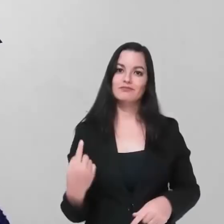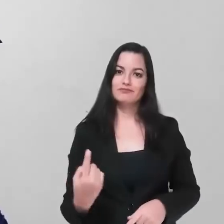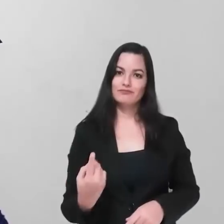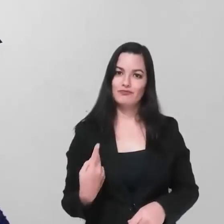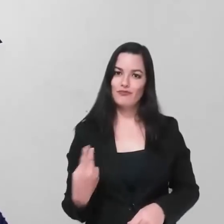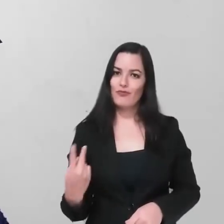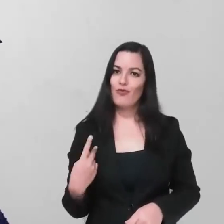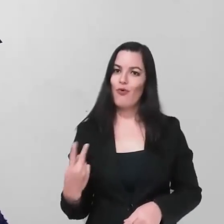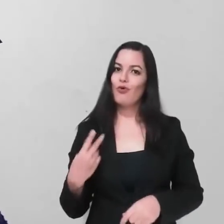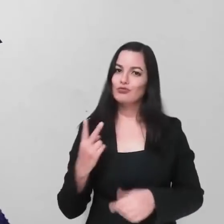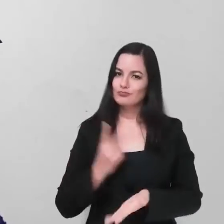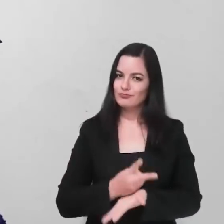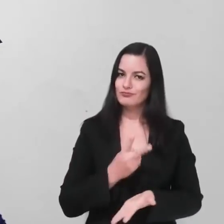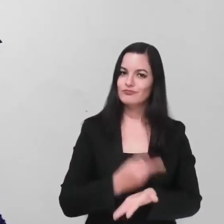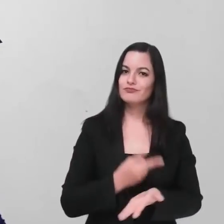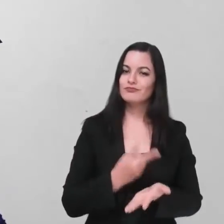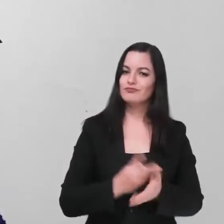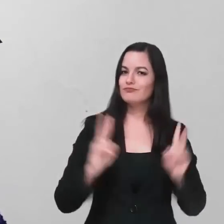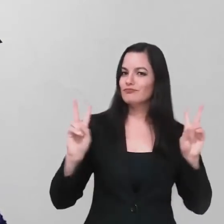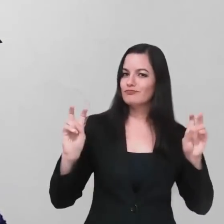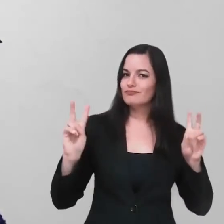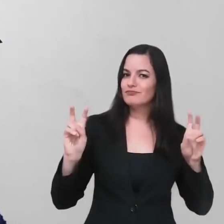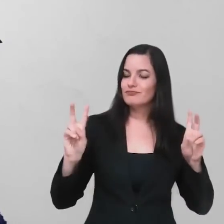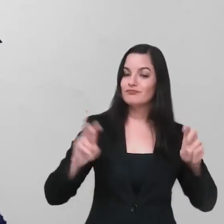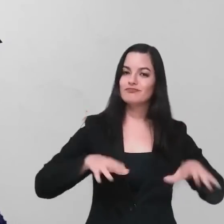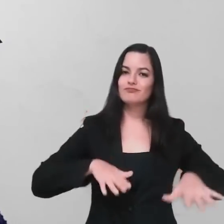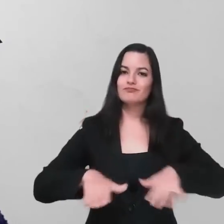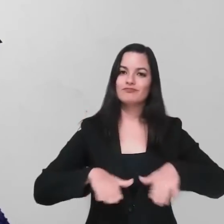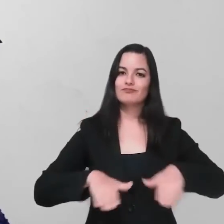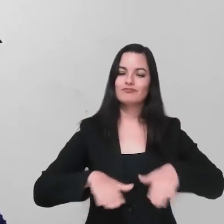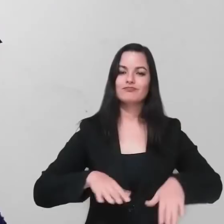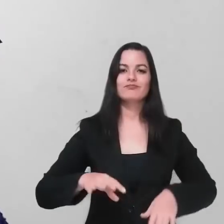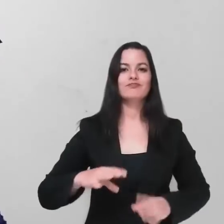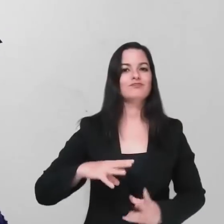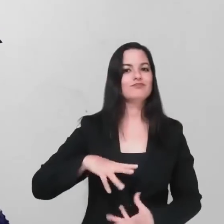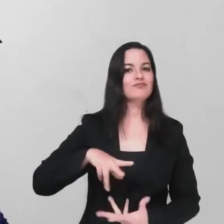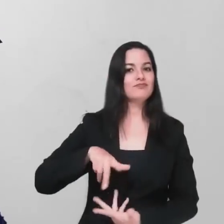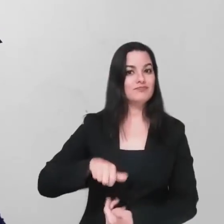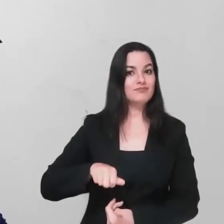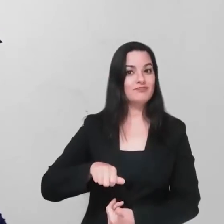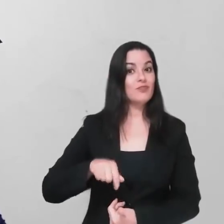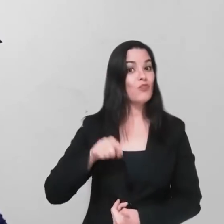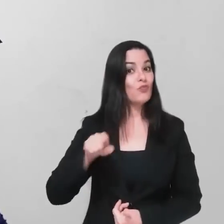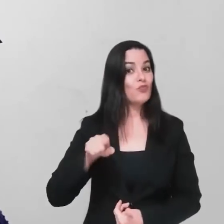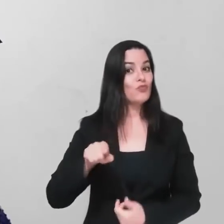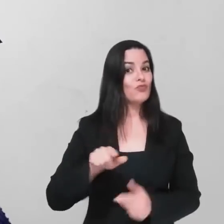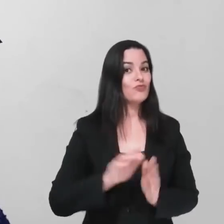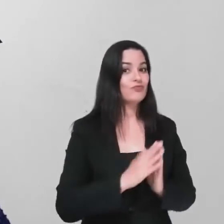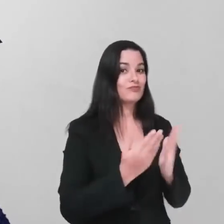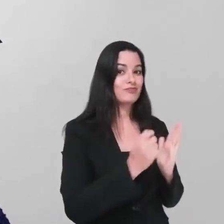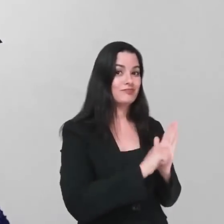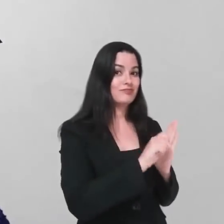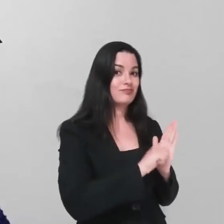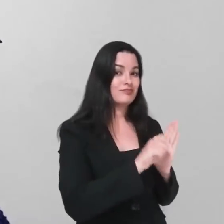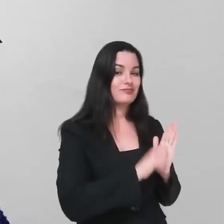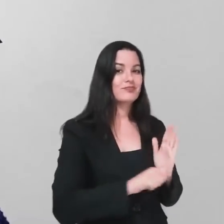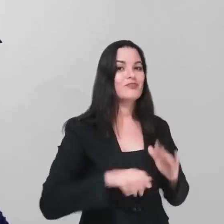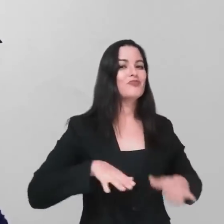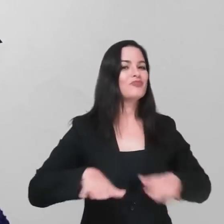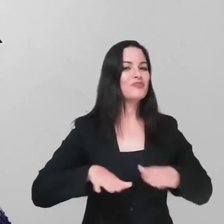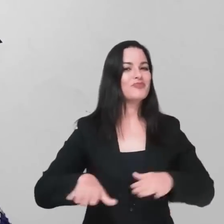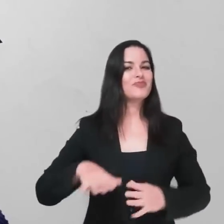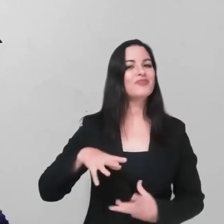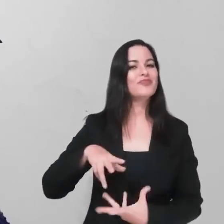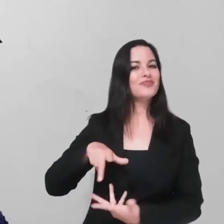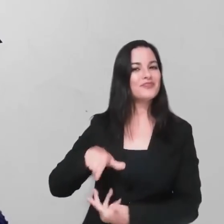continuar falando a respeito dos movimentos da Terra. Então, anote aí, movimentos da Terra